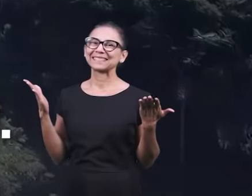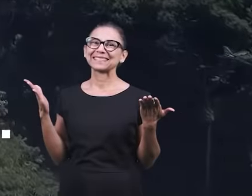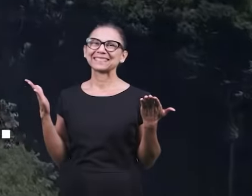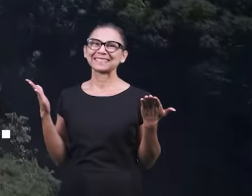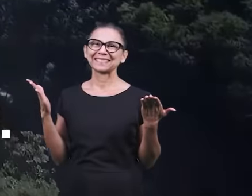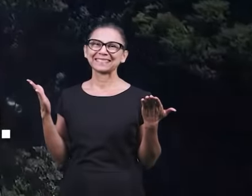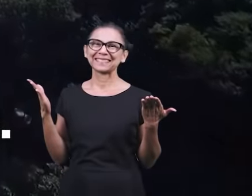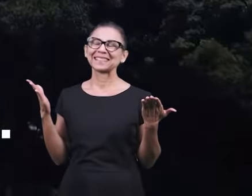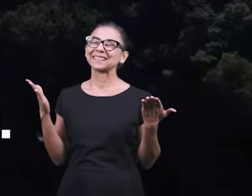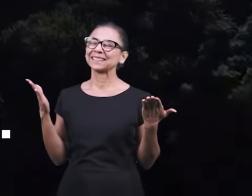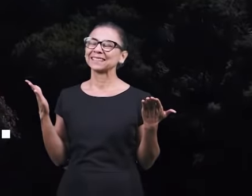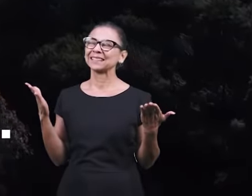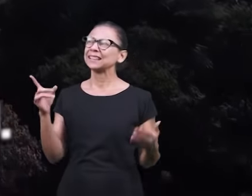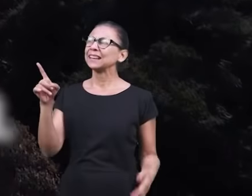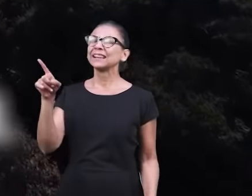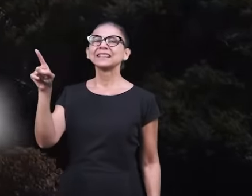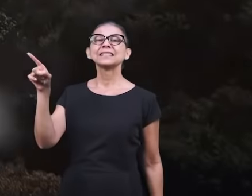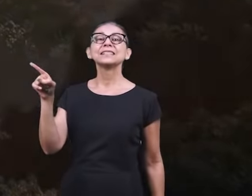coração.